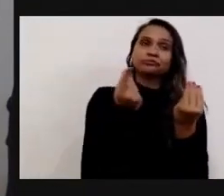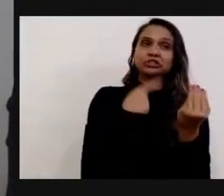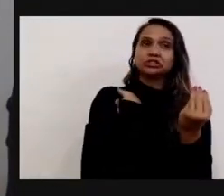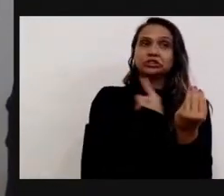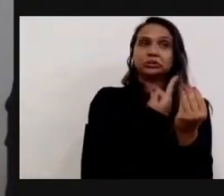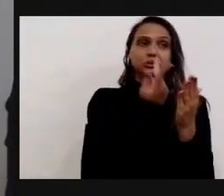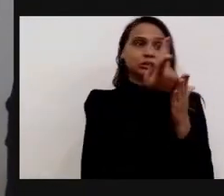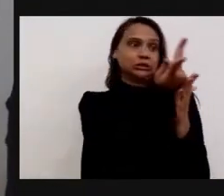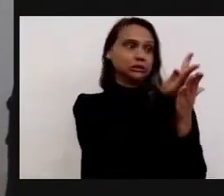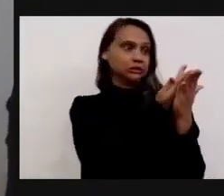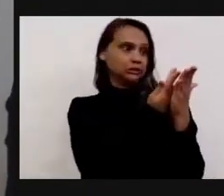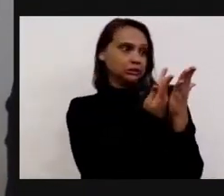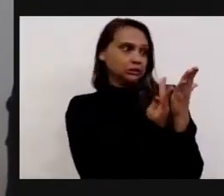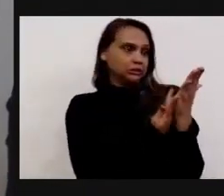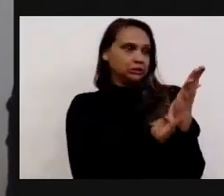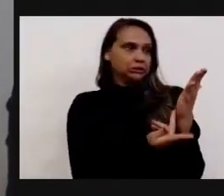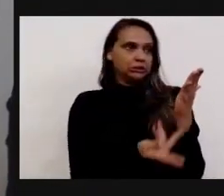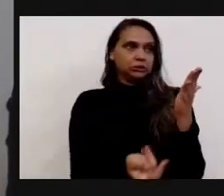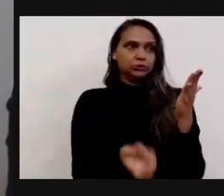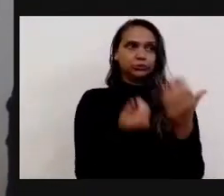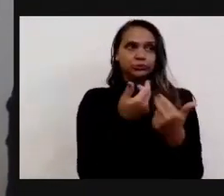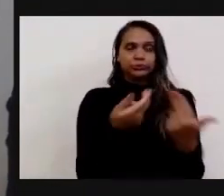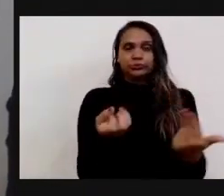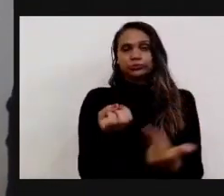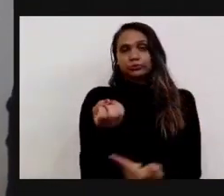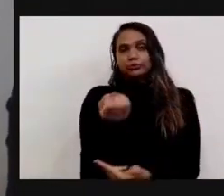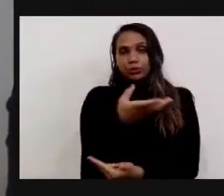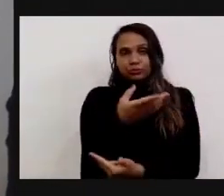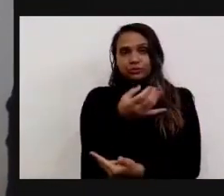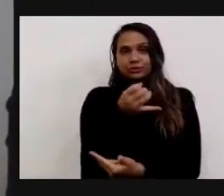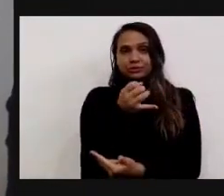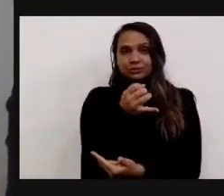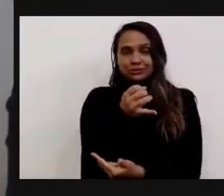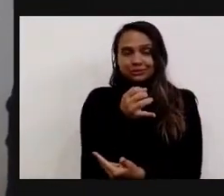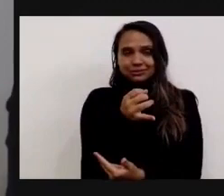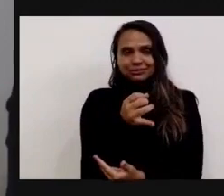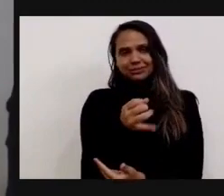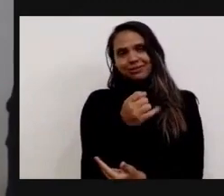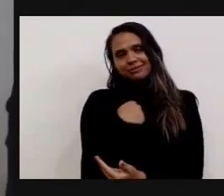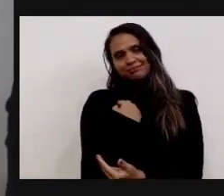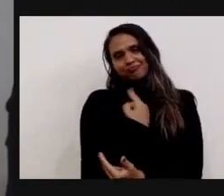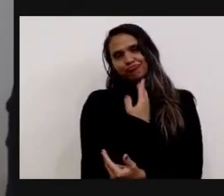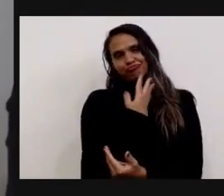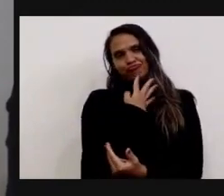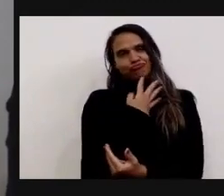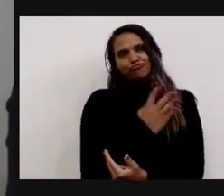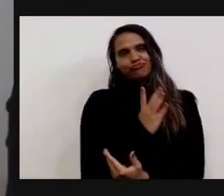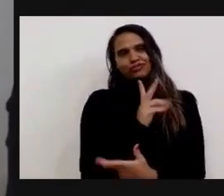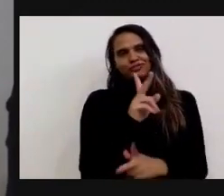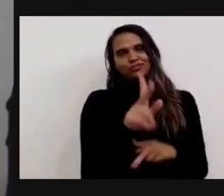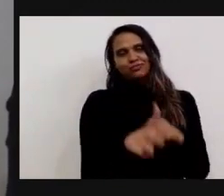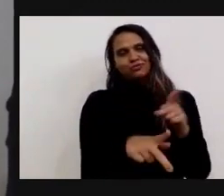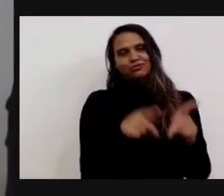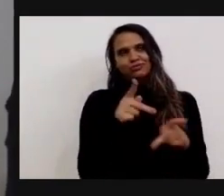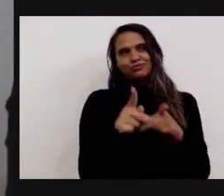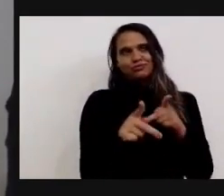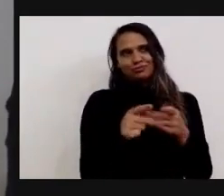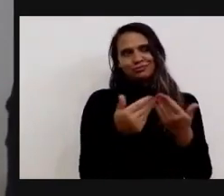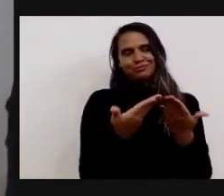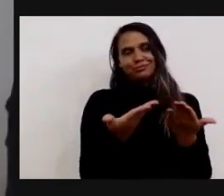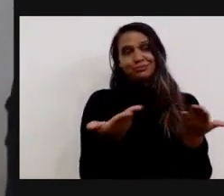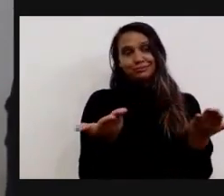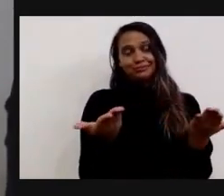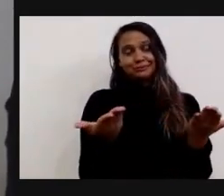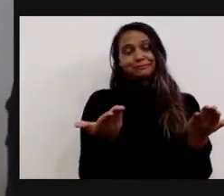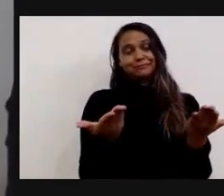é que a gente desenha a solução inovadora para um público que não se quer a gente conhece de verdade né que a gente Com base no nosso